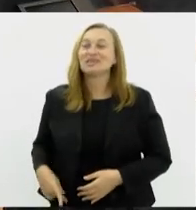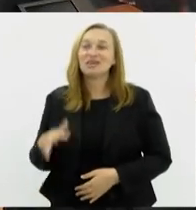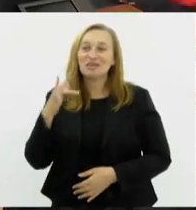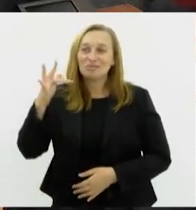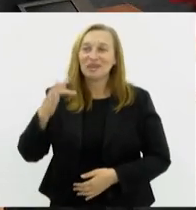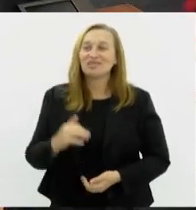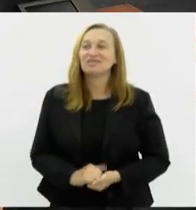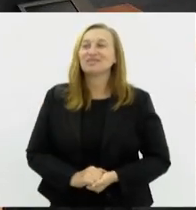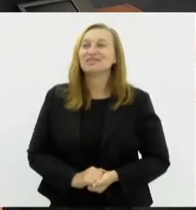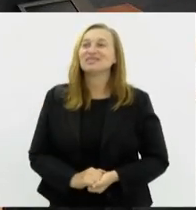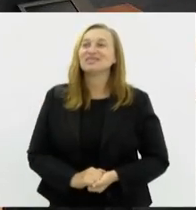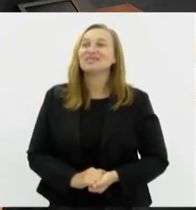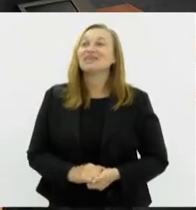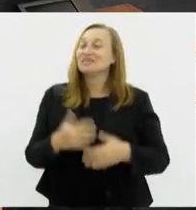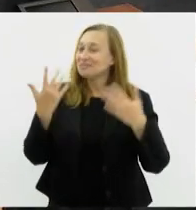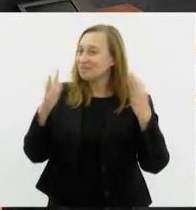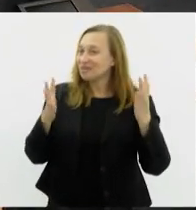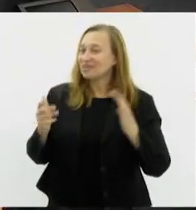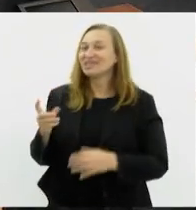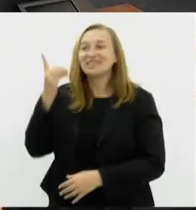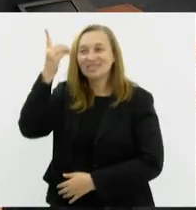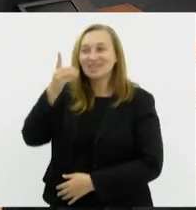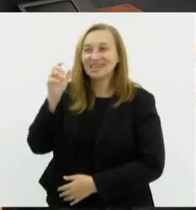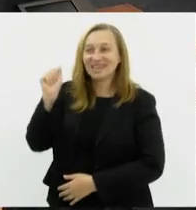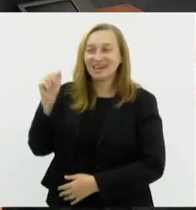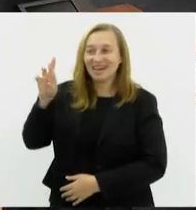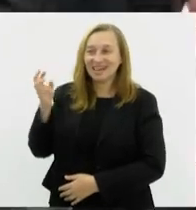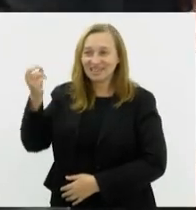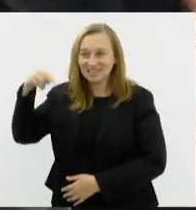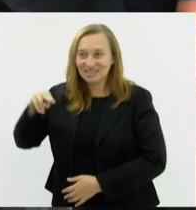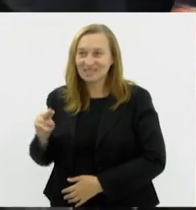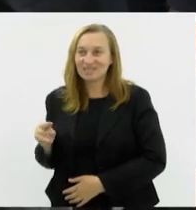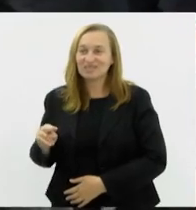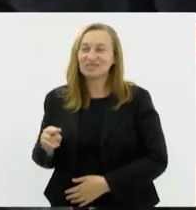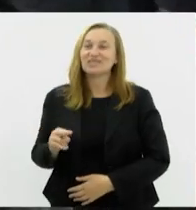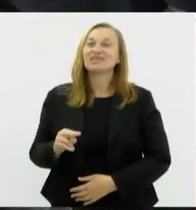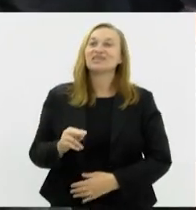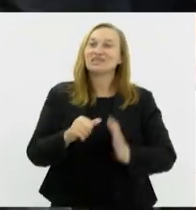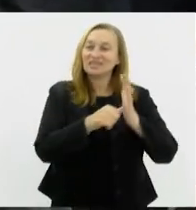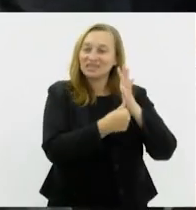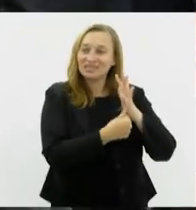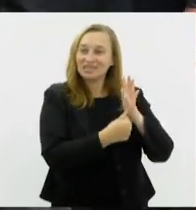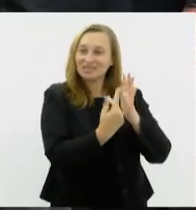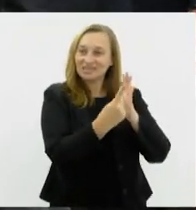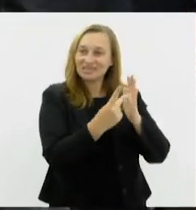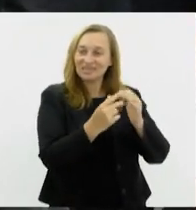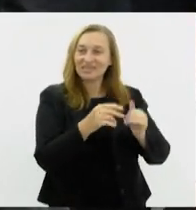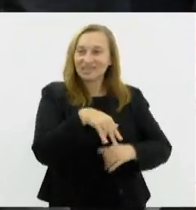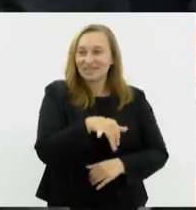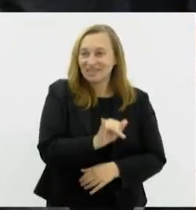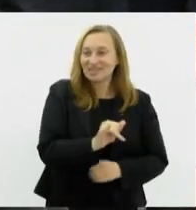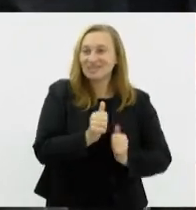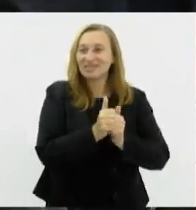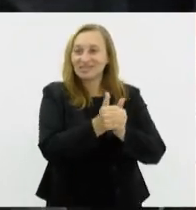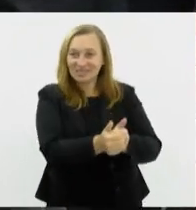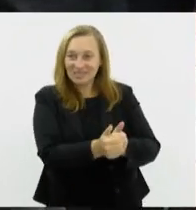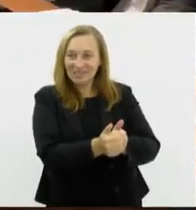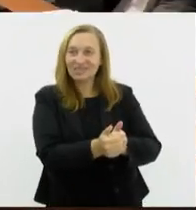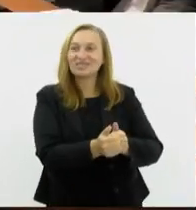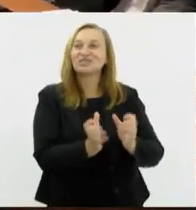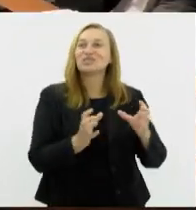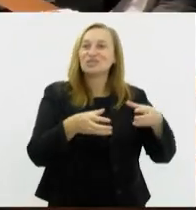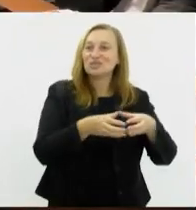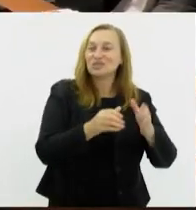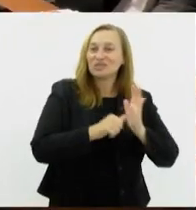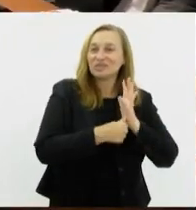breve, mas parabenizar o deputado Anderson Moraes, que é um entusiasta do Nova Iguaçu, a toda a sua família conduzindo o clube, é um exemplo